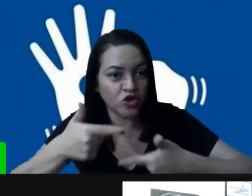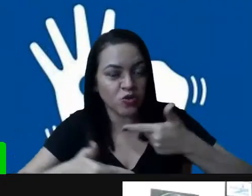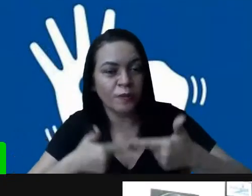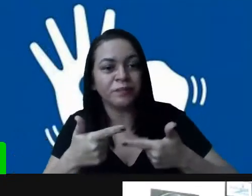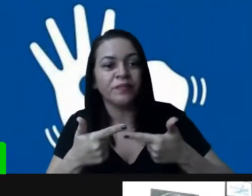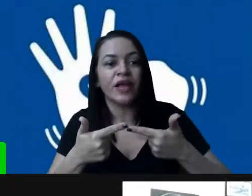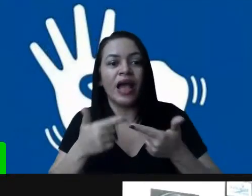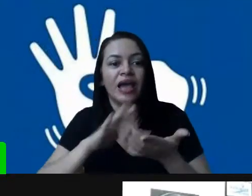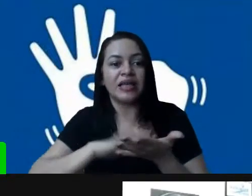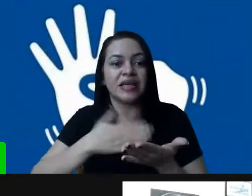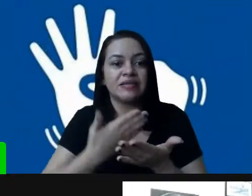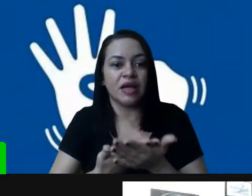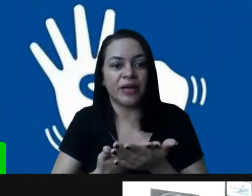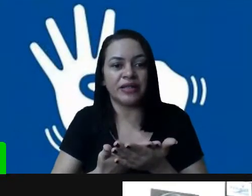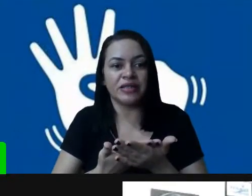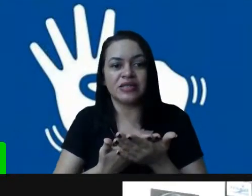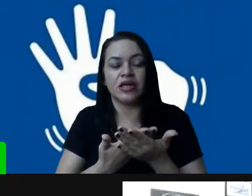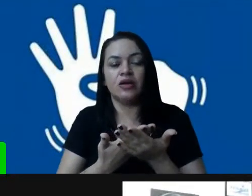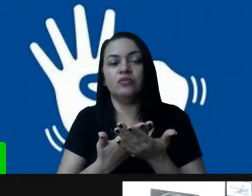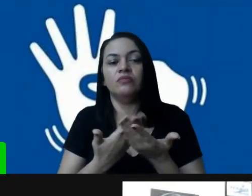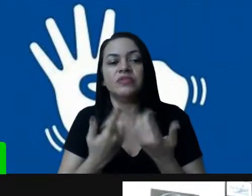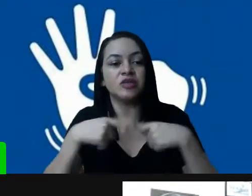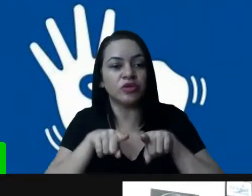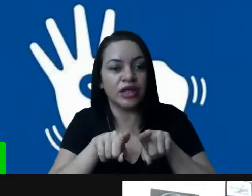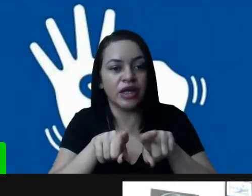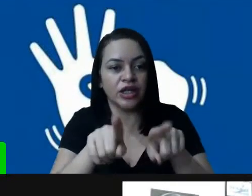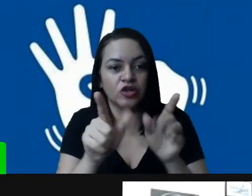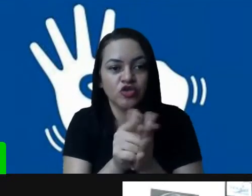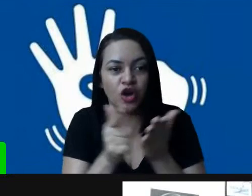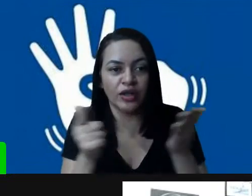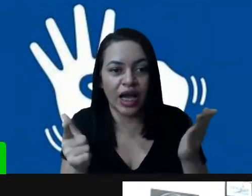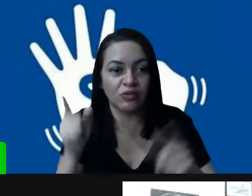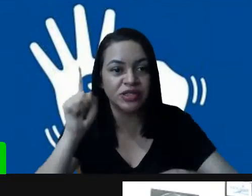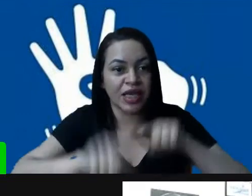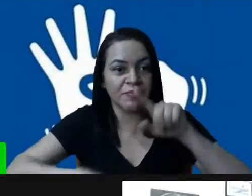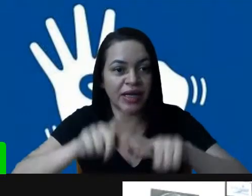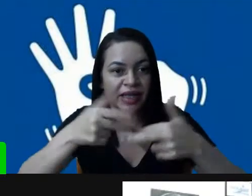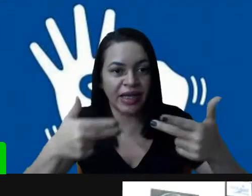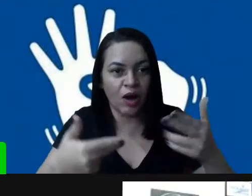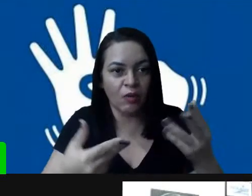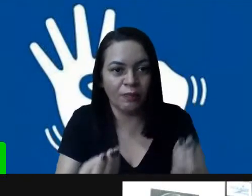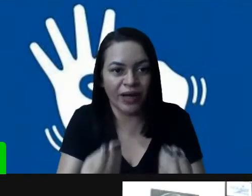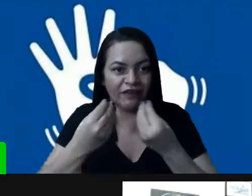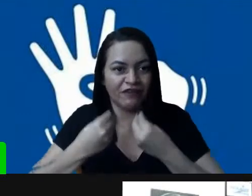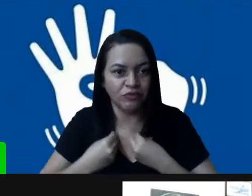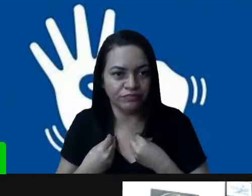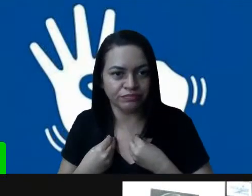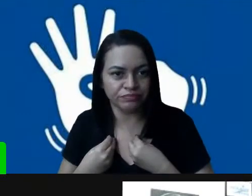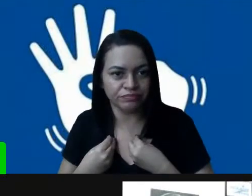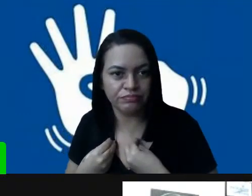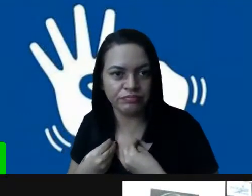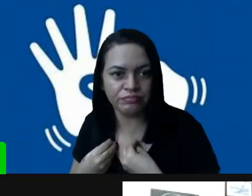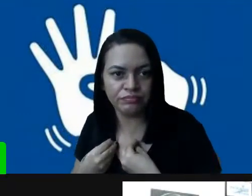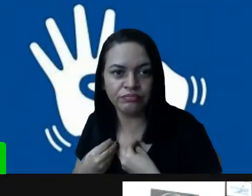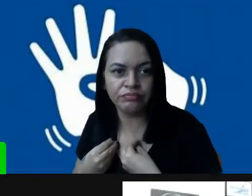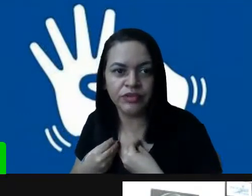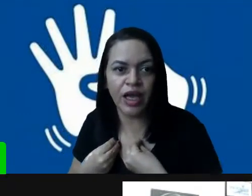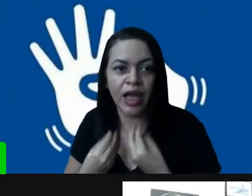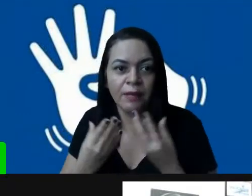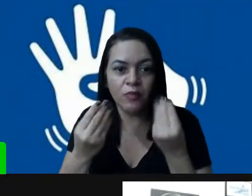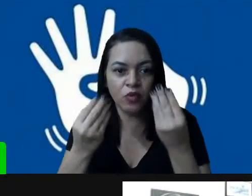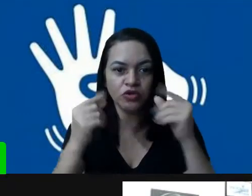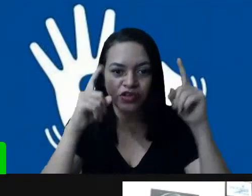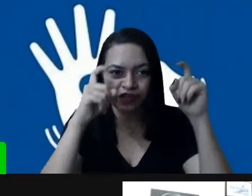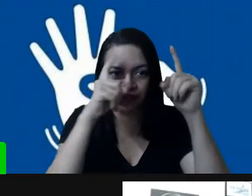trabalhoso essa interpretação simultânea do jornal sem material prévio.